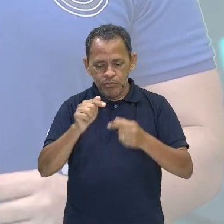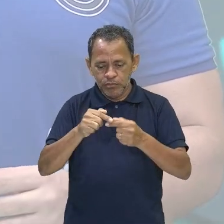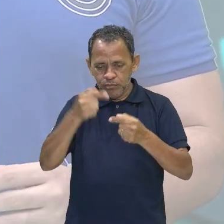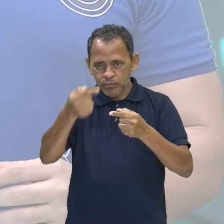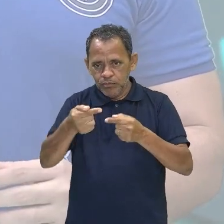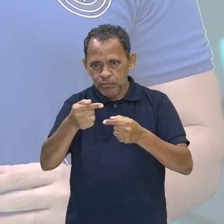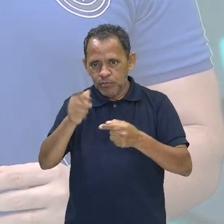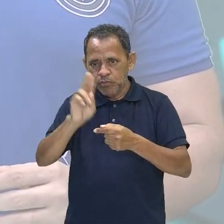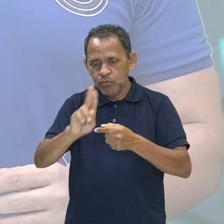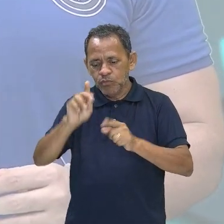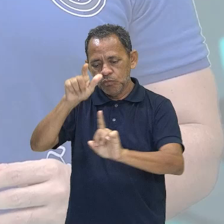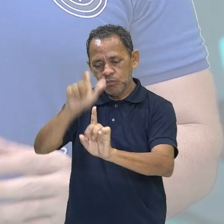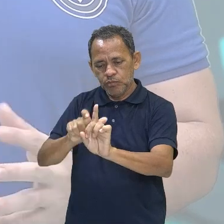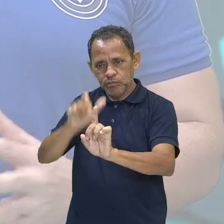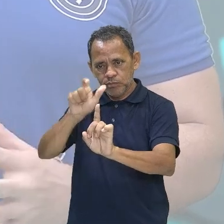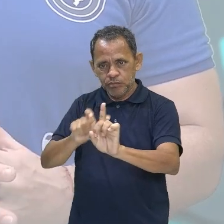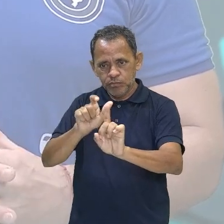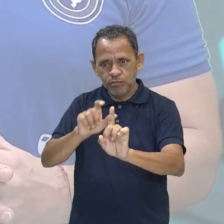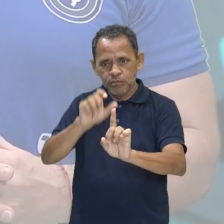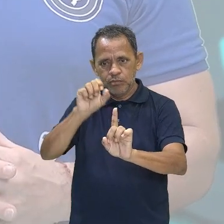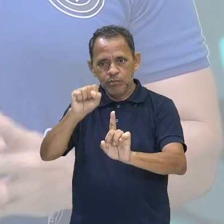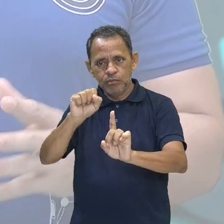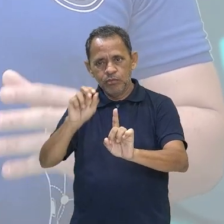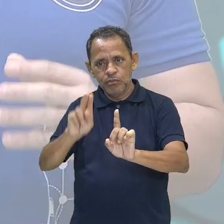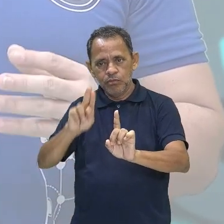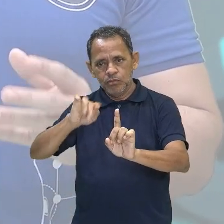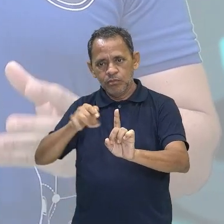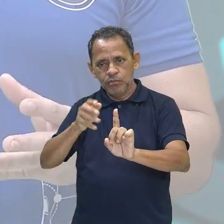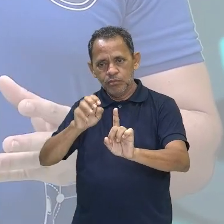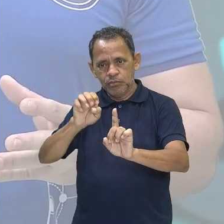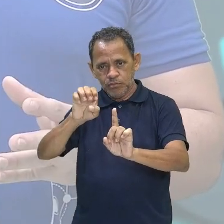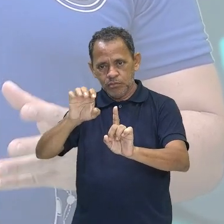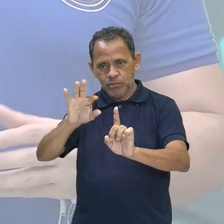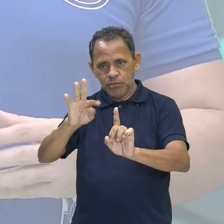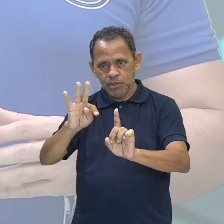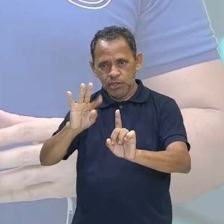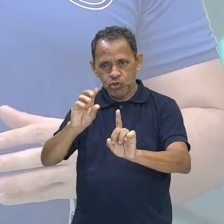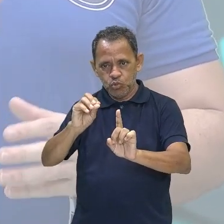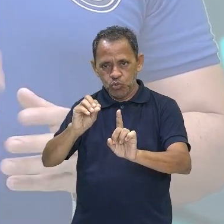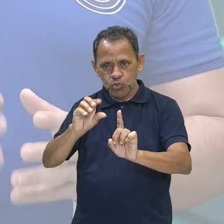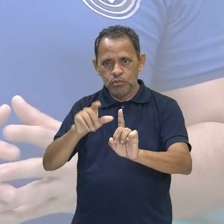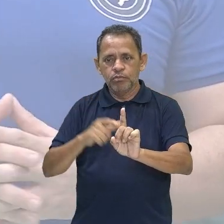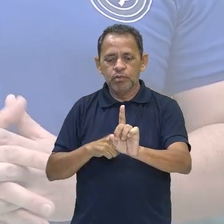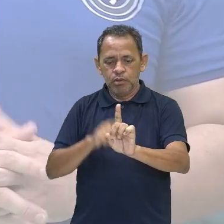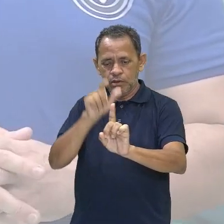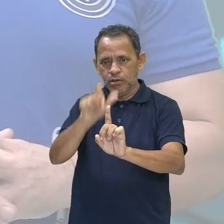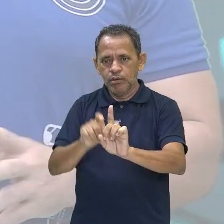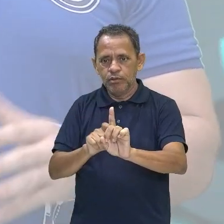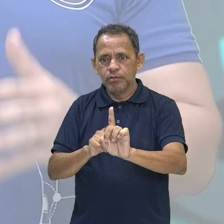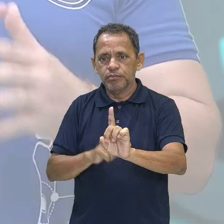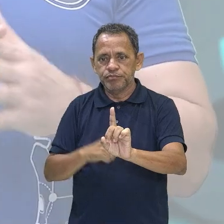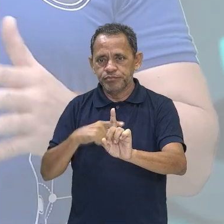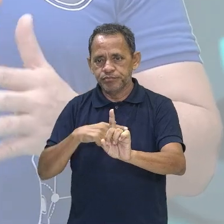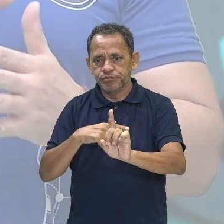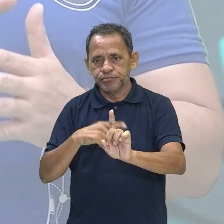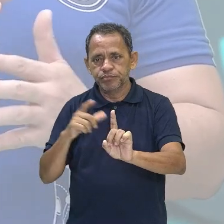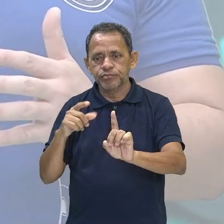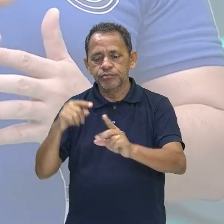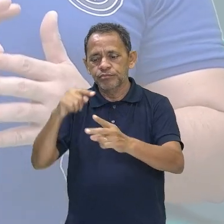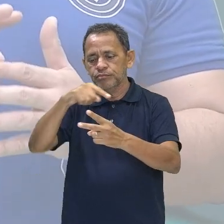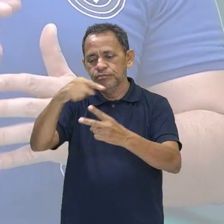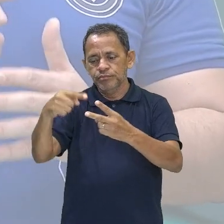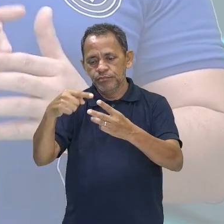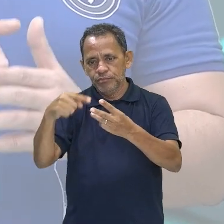o sujeito, o subject. O verbo to be, vocês já devem saber disso, ok? Nós temos 3,